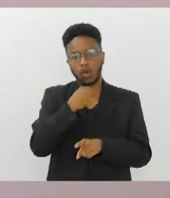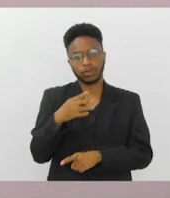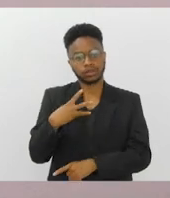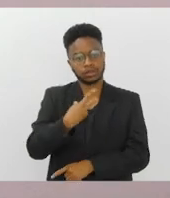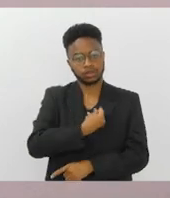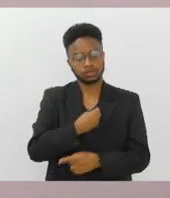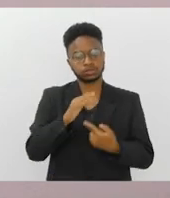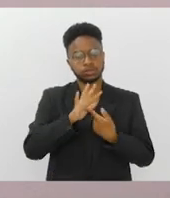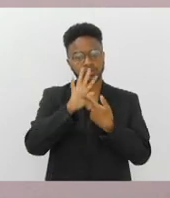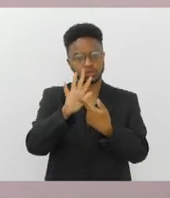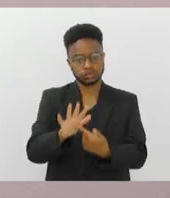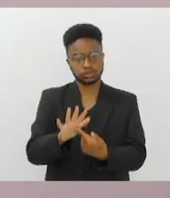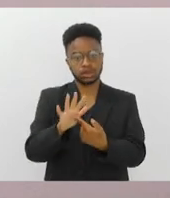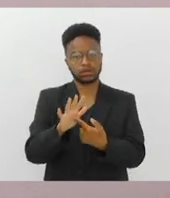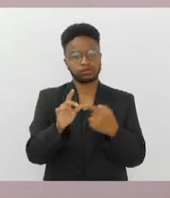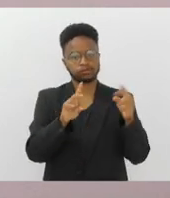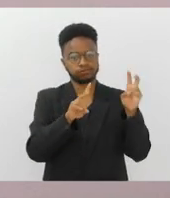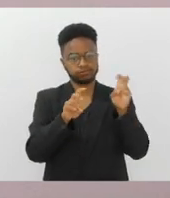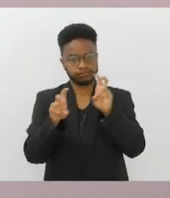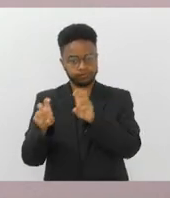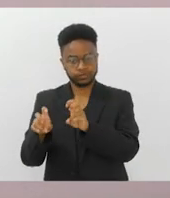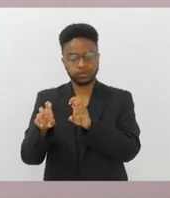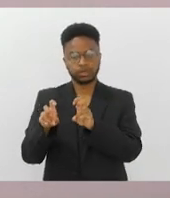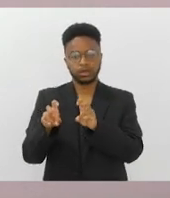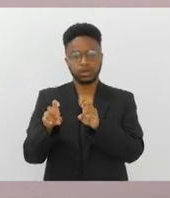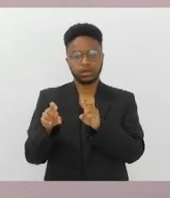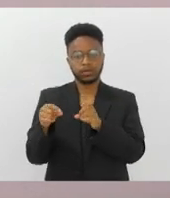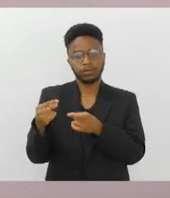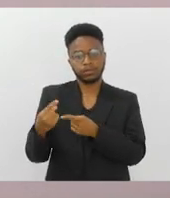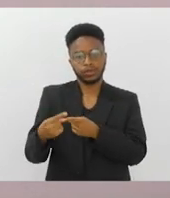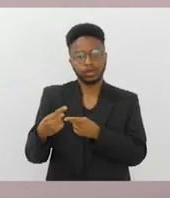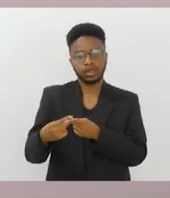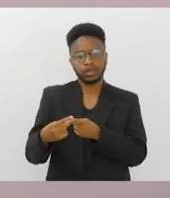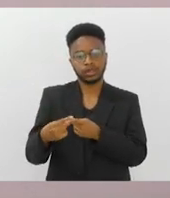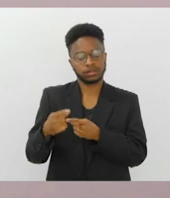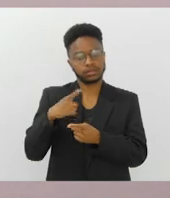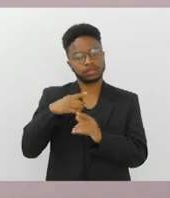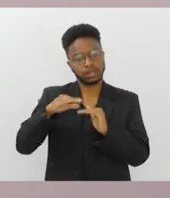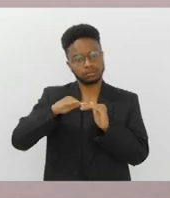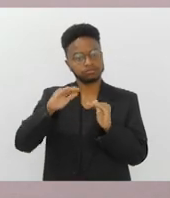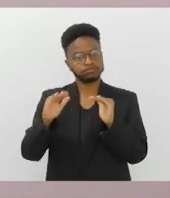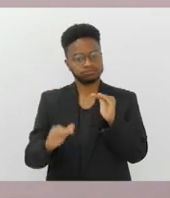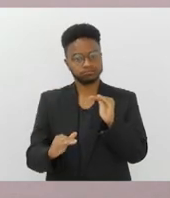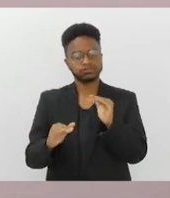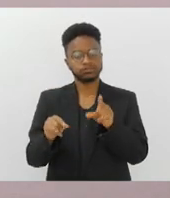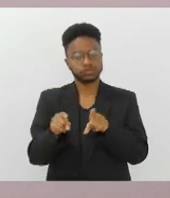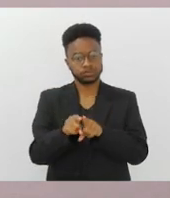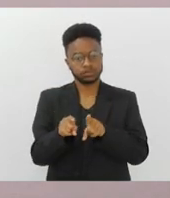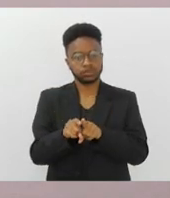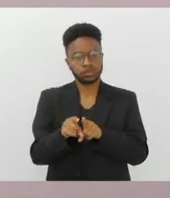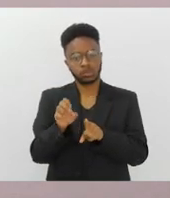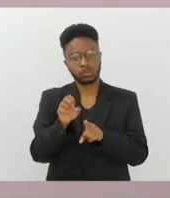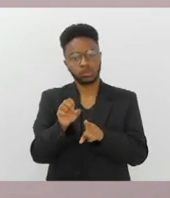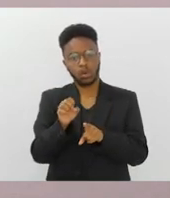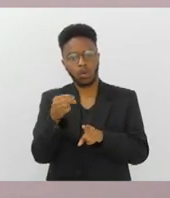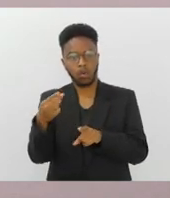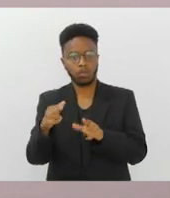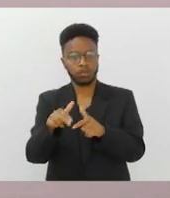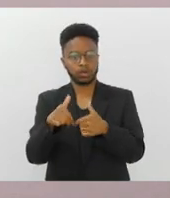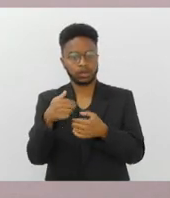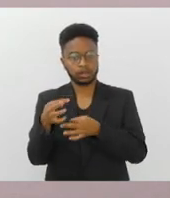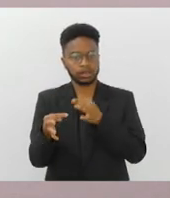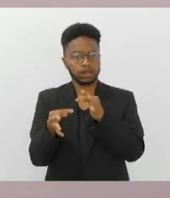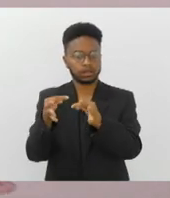traziam essa situação de completa desigualdade, seja num tratamento